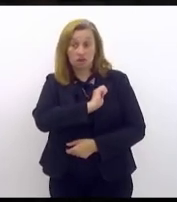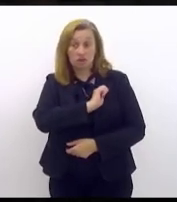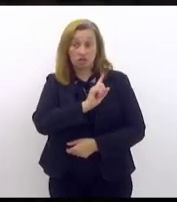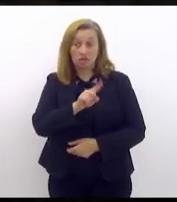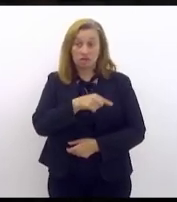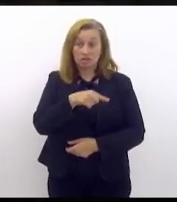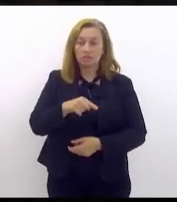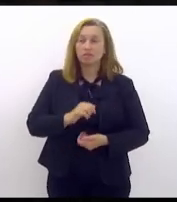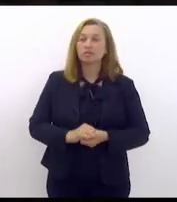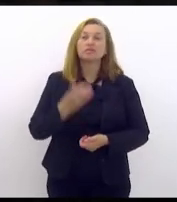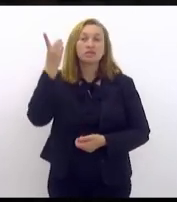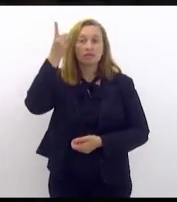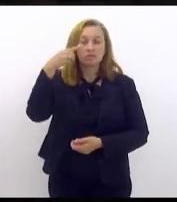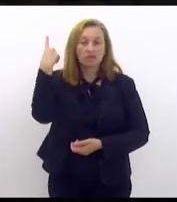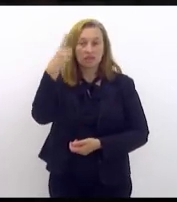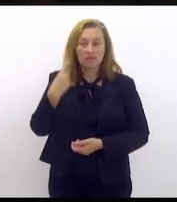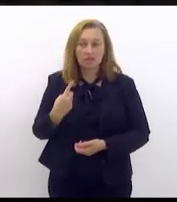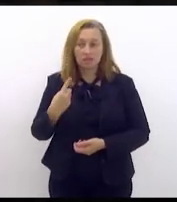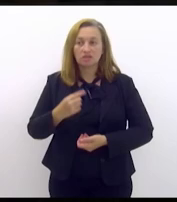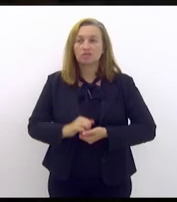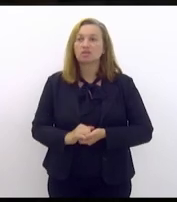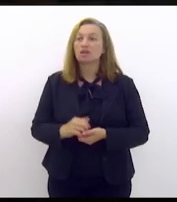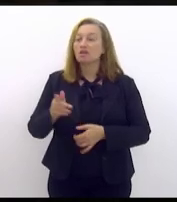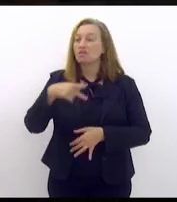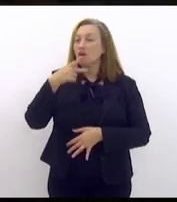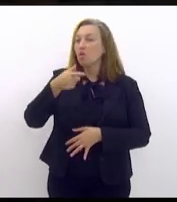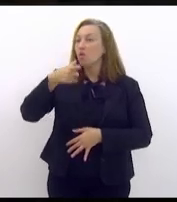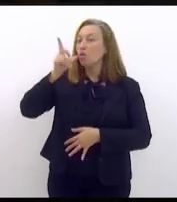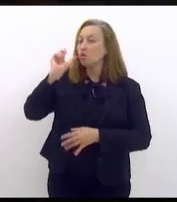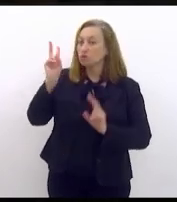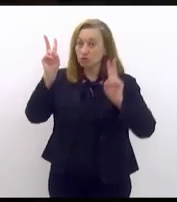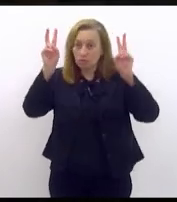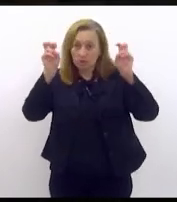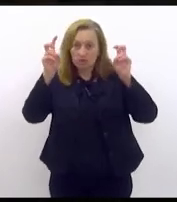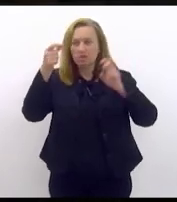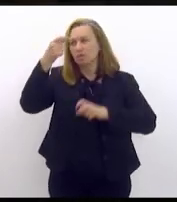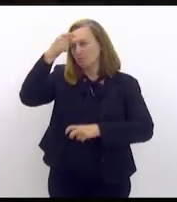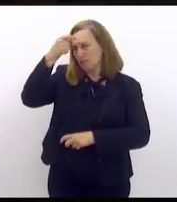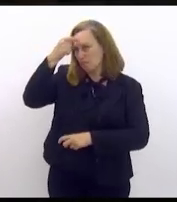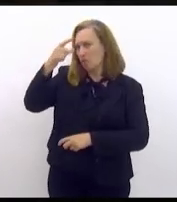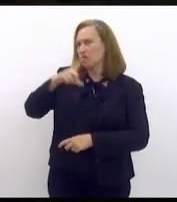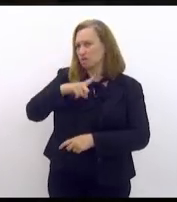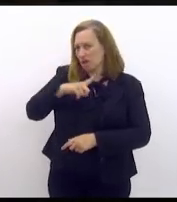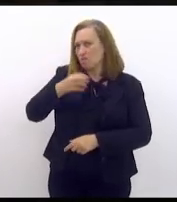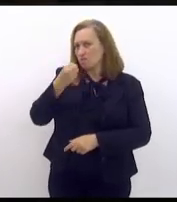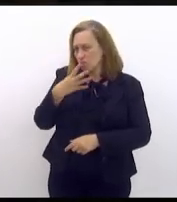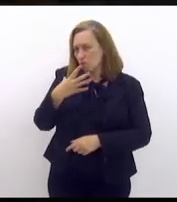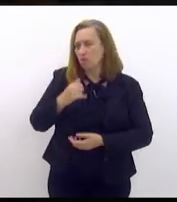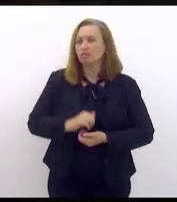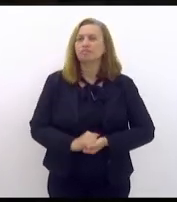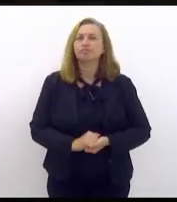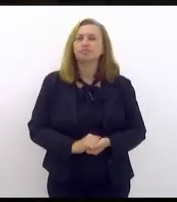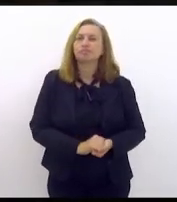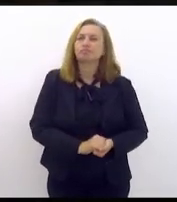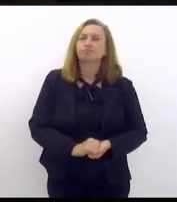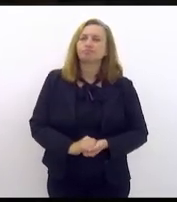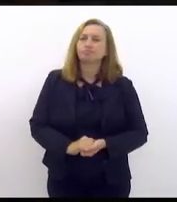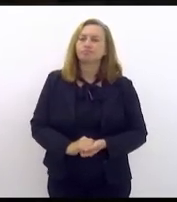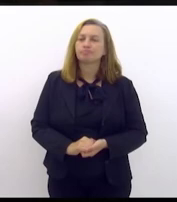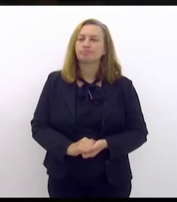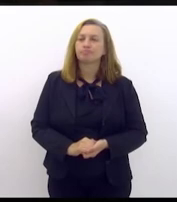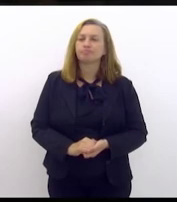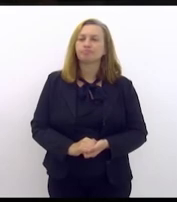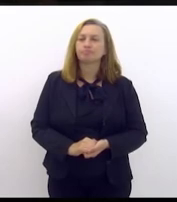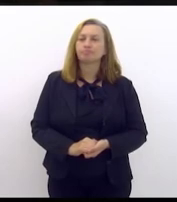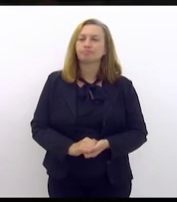Monteiro. Vossa Excelência discursou sobre isso ontem, eu tenho boa memória, sobre a renúncia fiscal. A